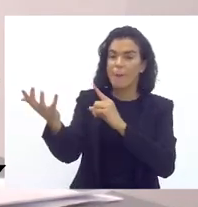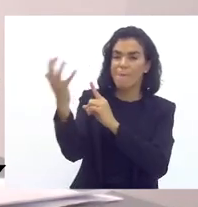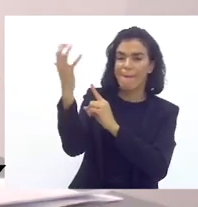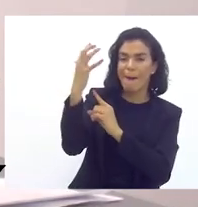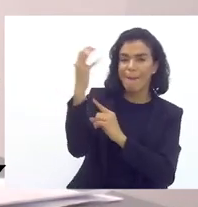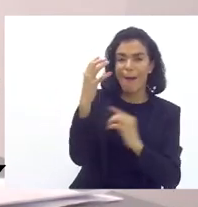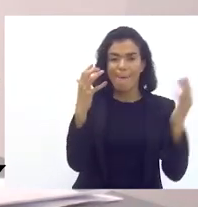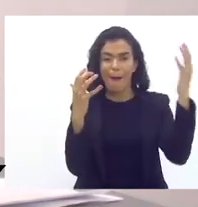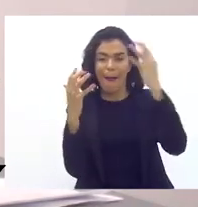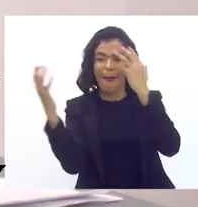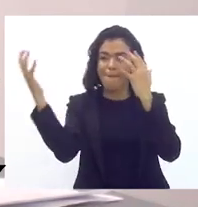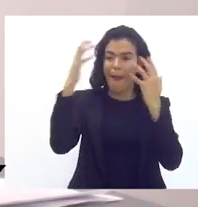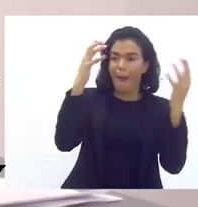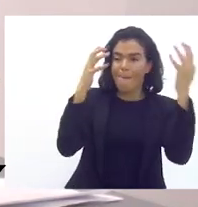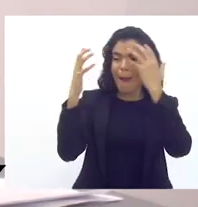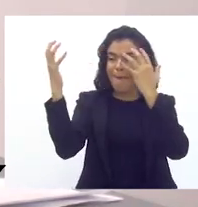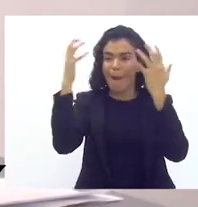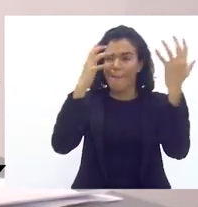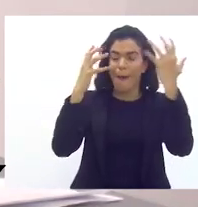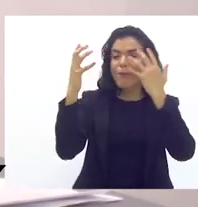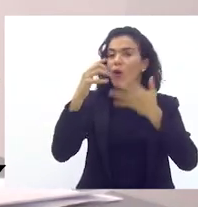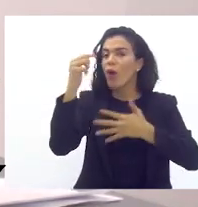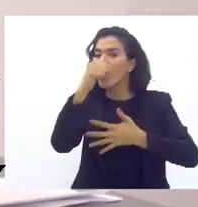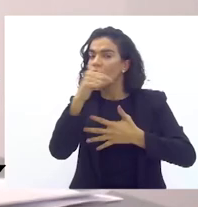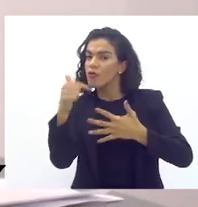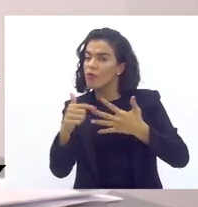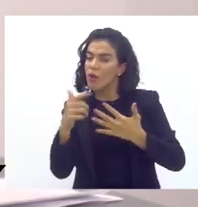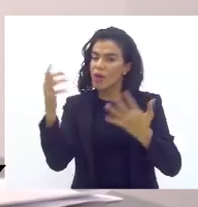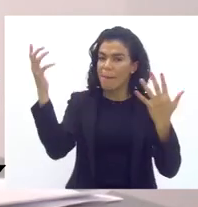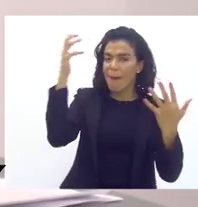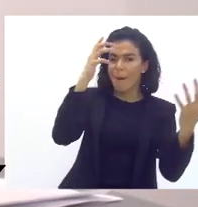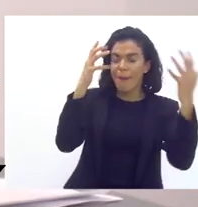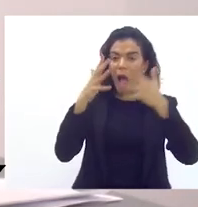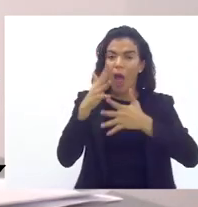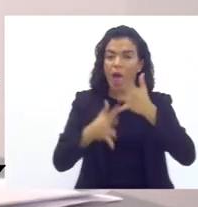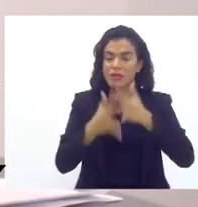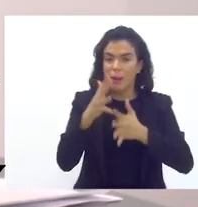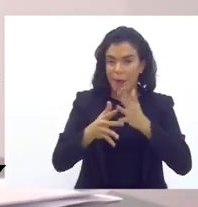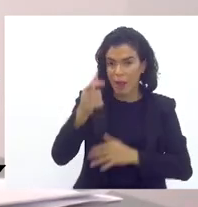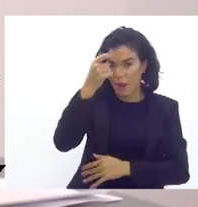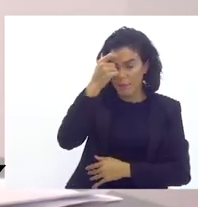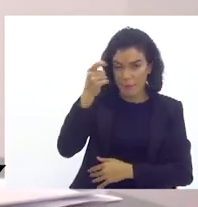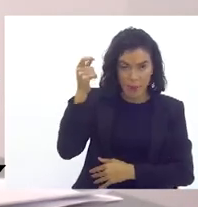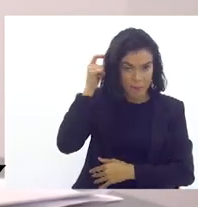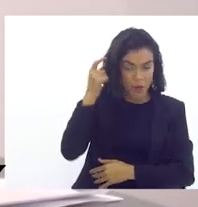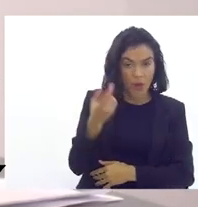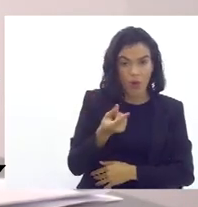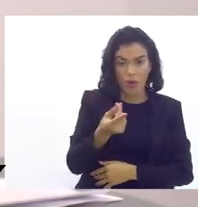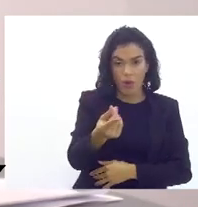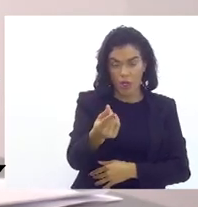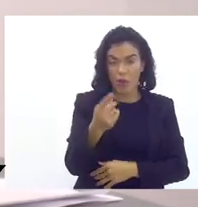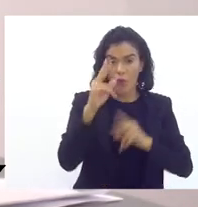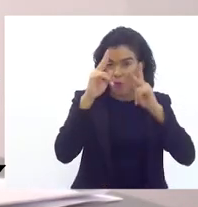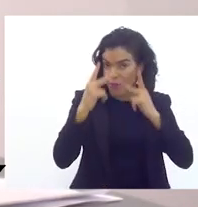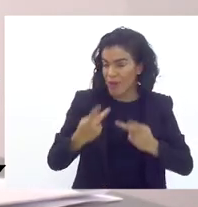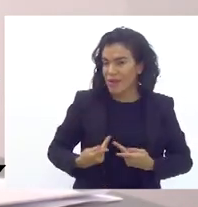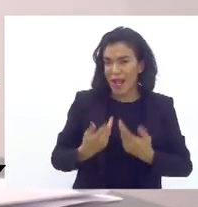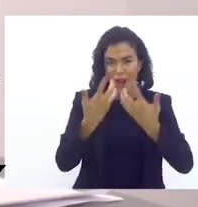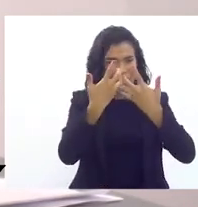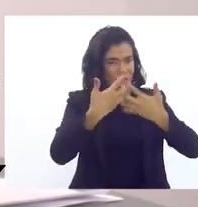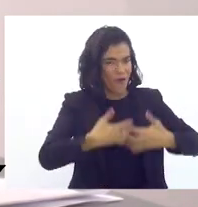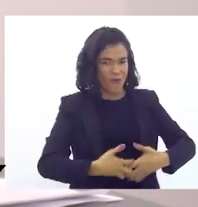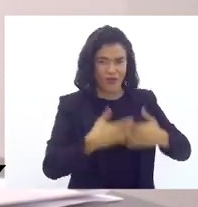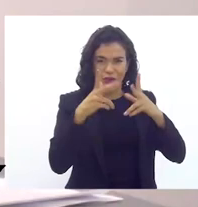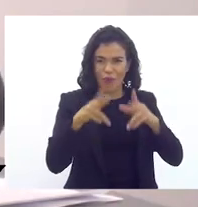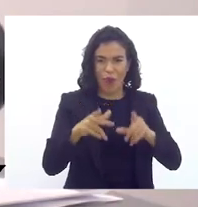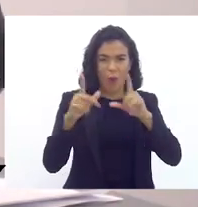memória de como Quais são os fatores que influenciam essa memória porque a memória humana ela não funciona como uma máquina